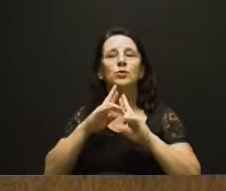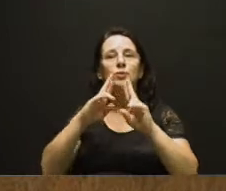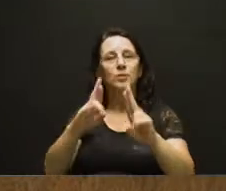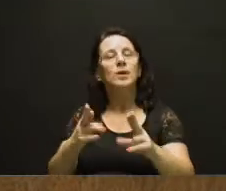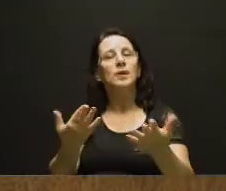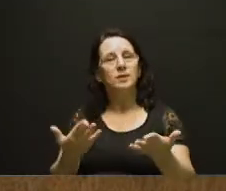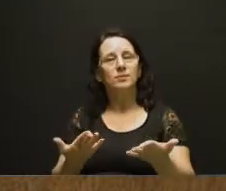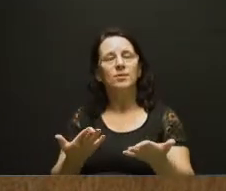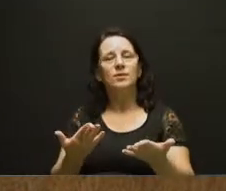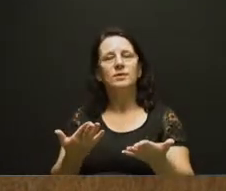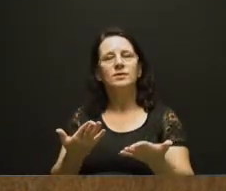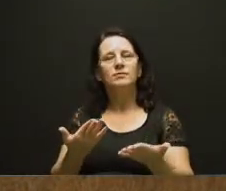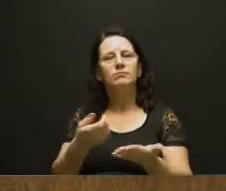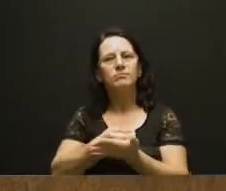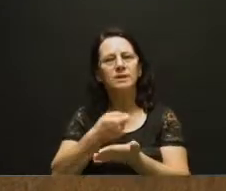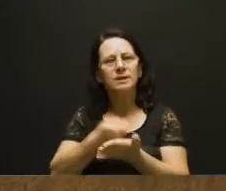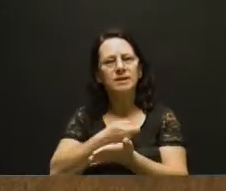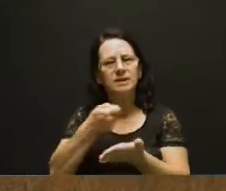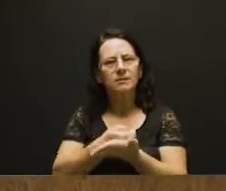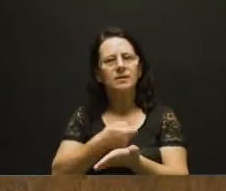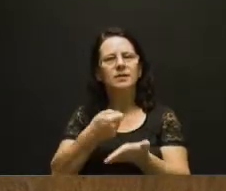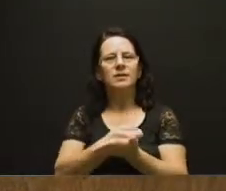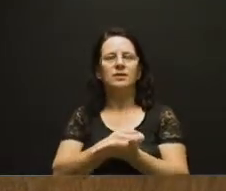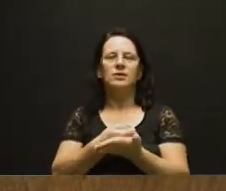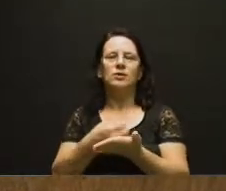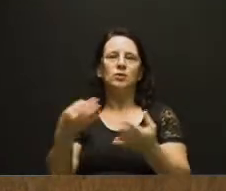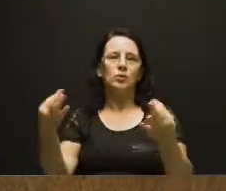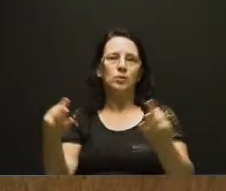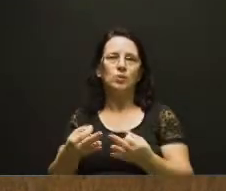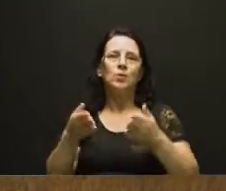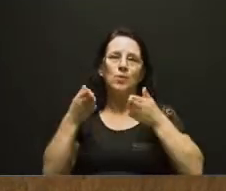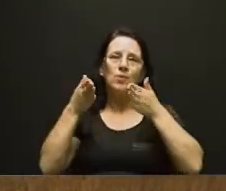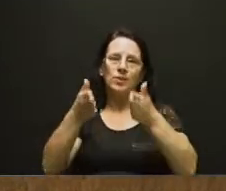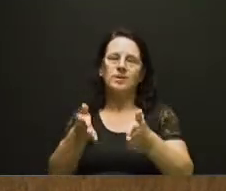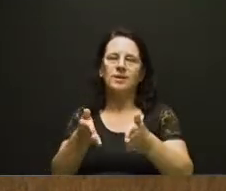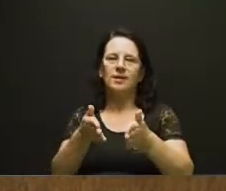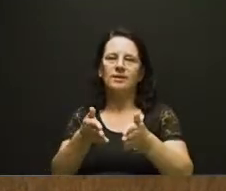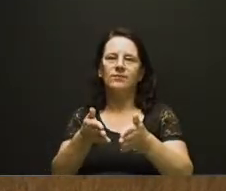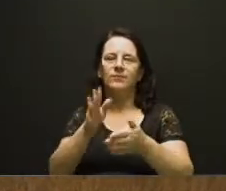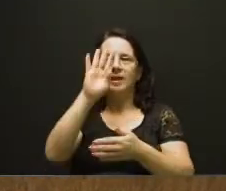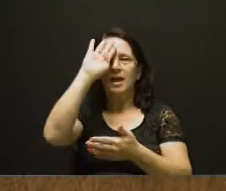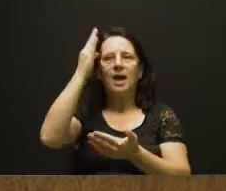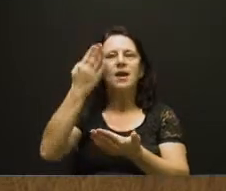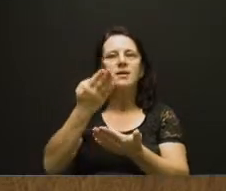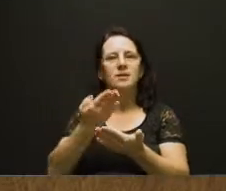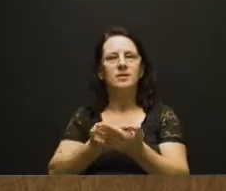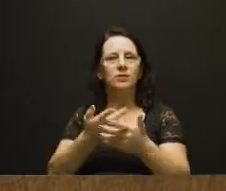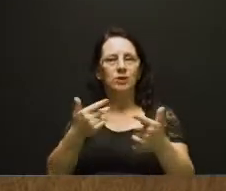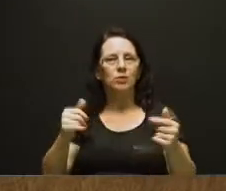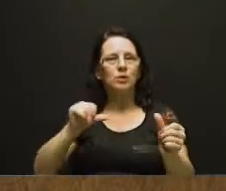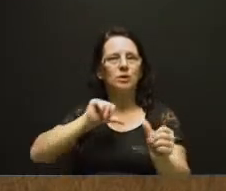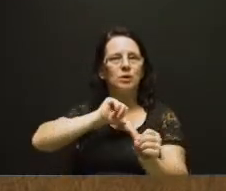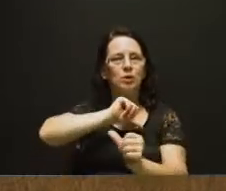essa é a minha percepção pessoal mas querendo que as coisas aqui mudaram